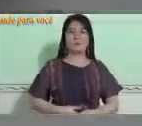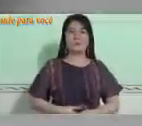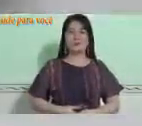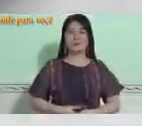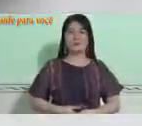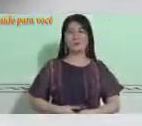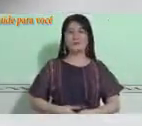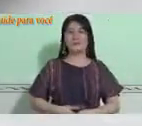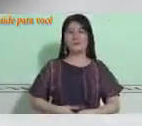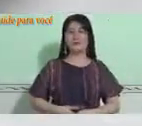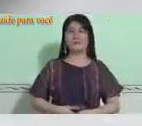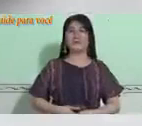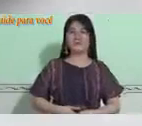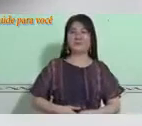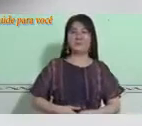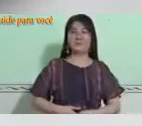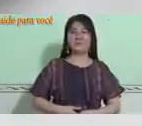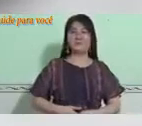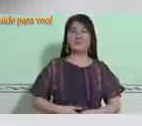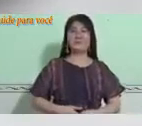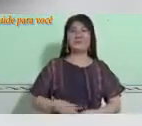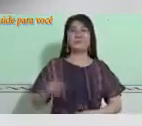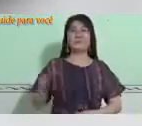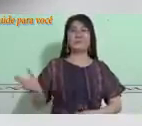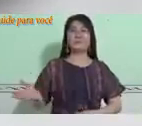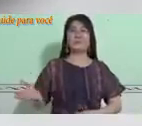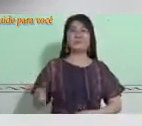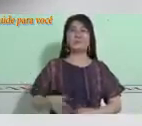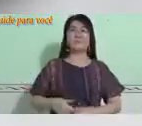O que fazer 2. É acento agudo